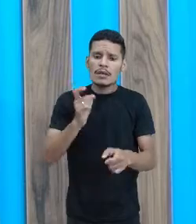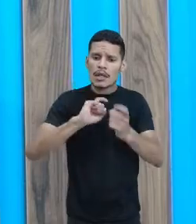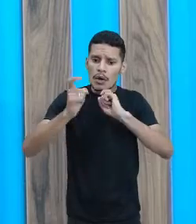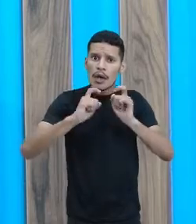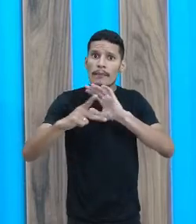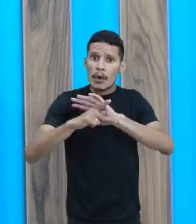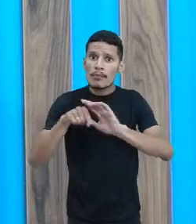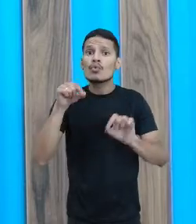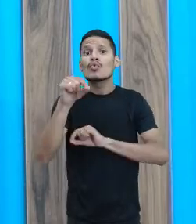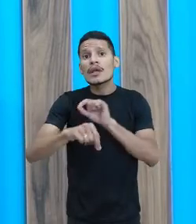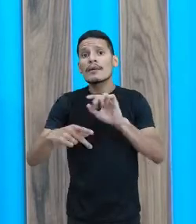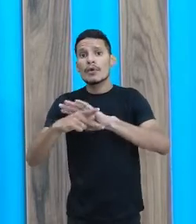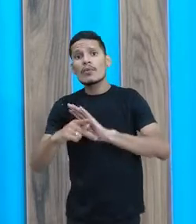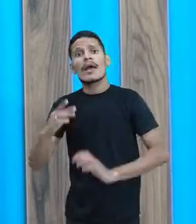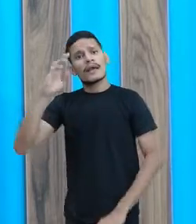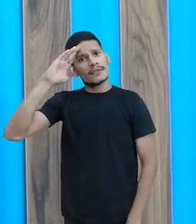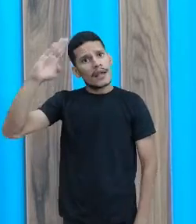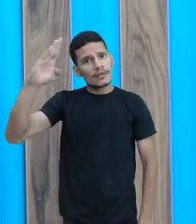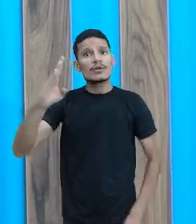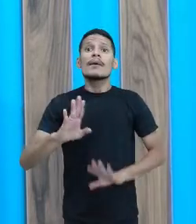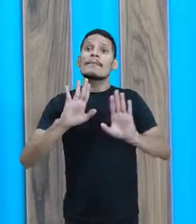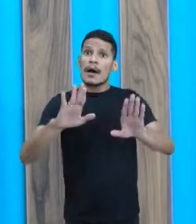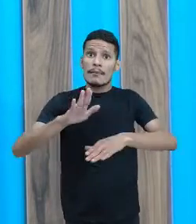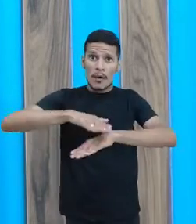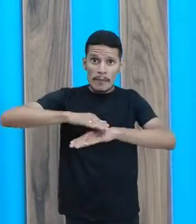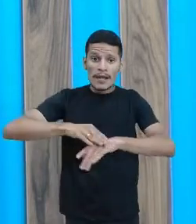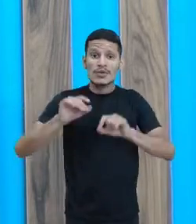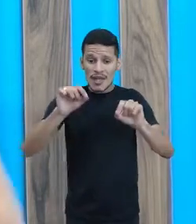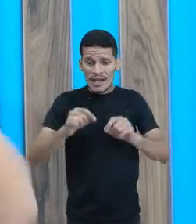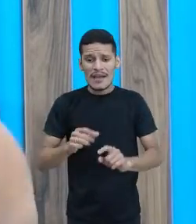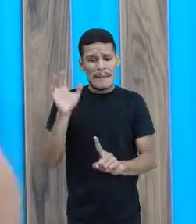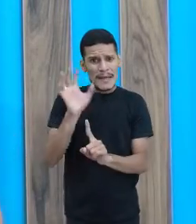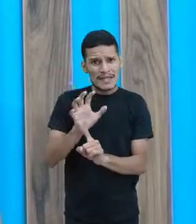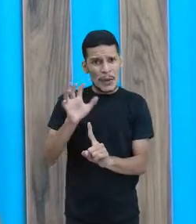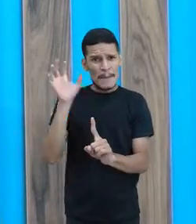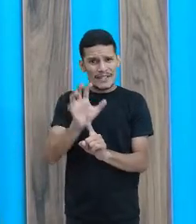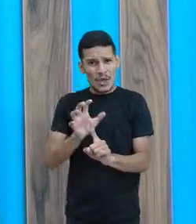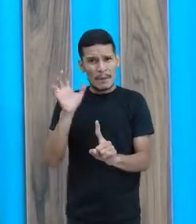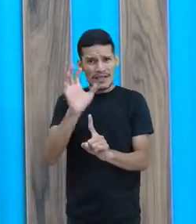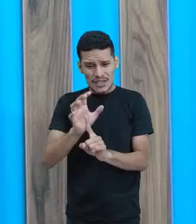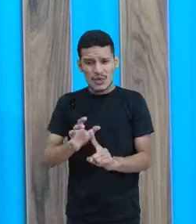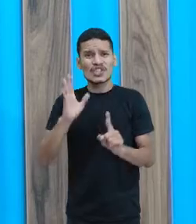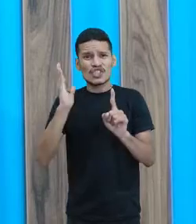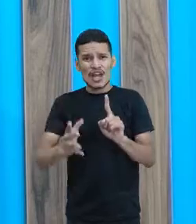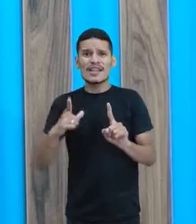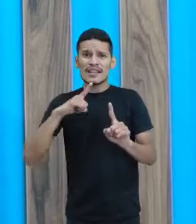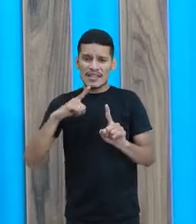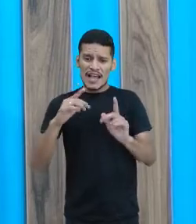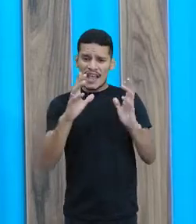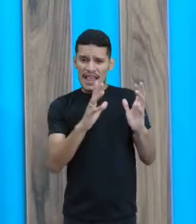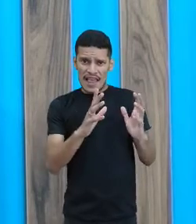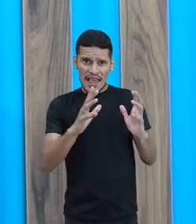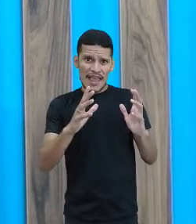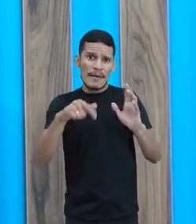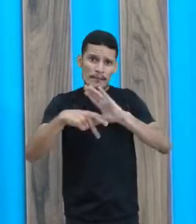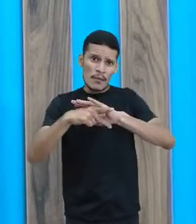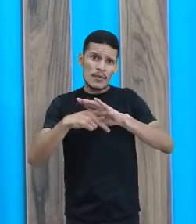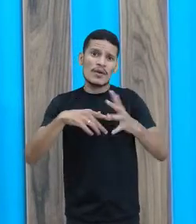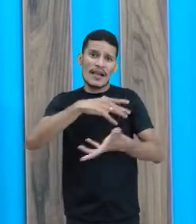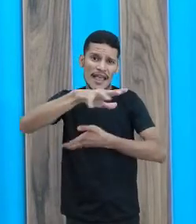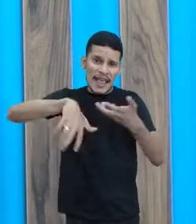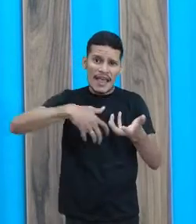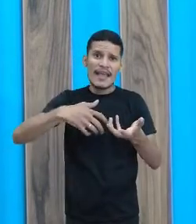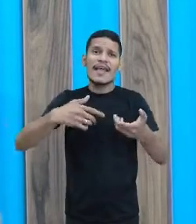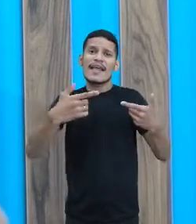Exército de baixa patente. Então, foi nesse momento, diante de muita pressão, naquele contexto de Guerra Fria que a gente tem falado nas nossas aulas,